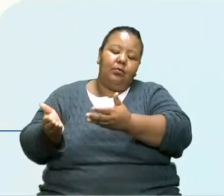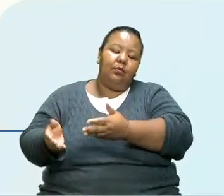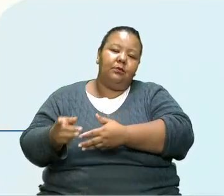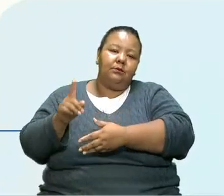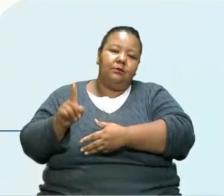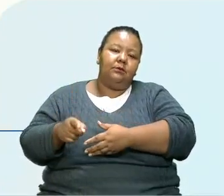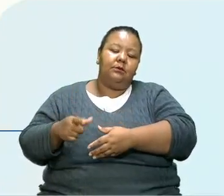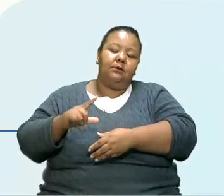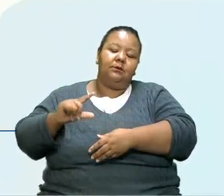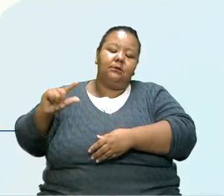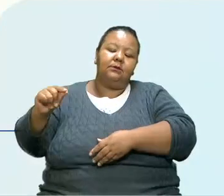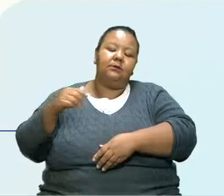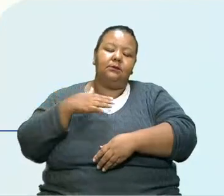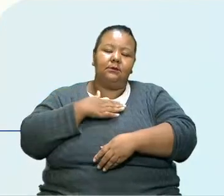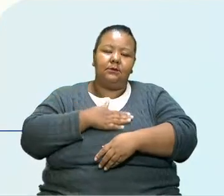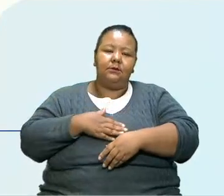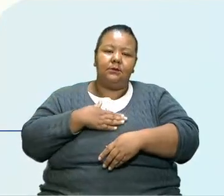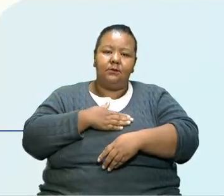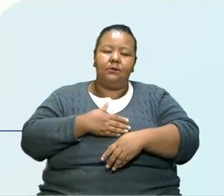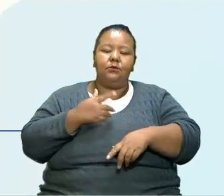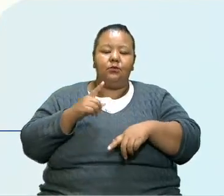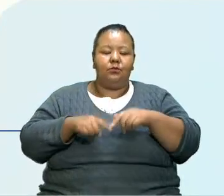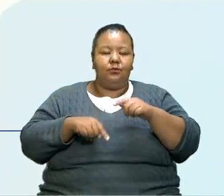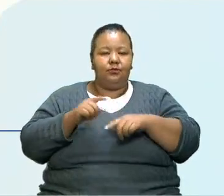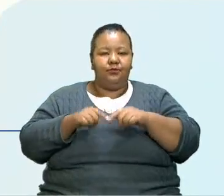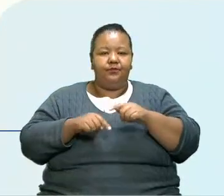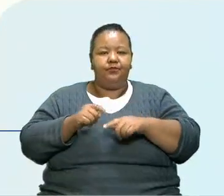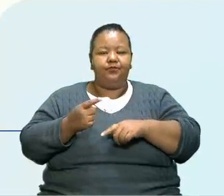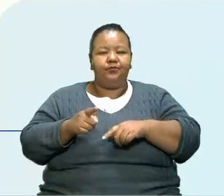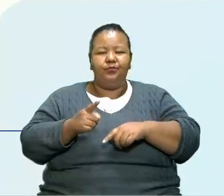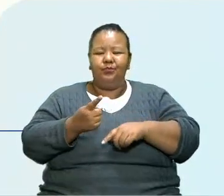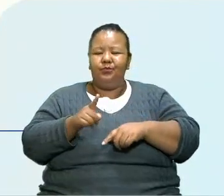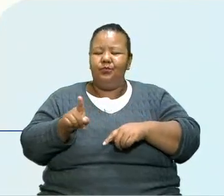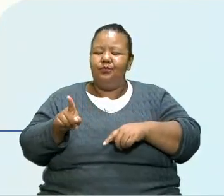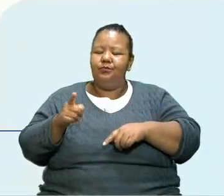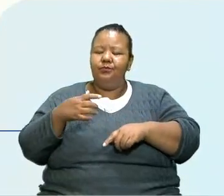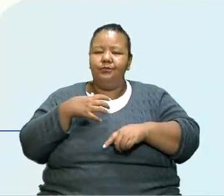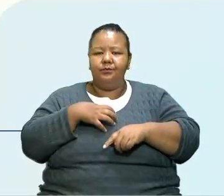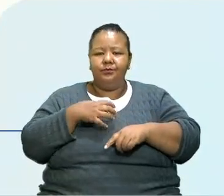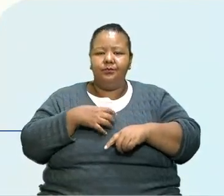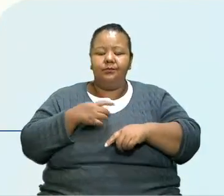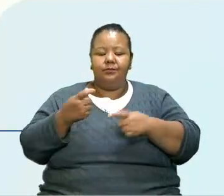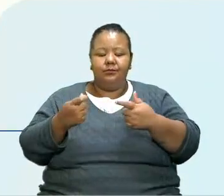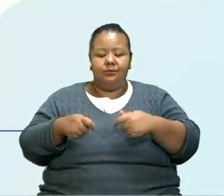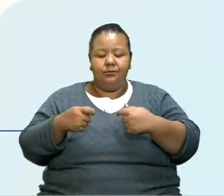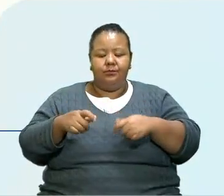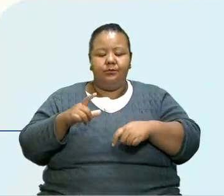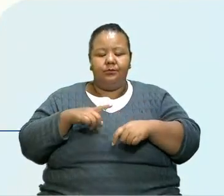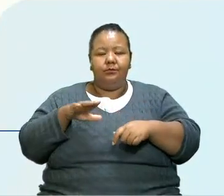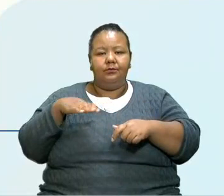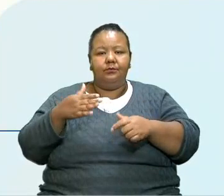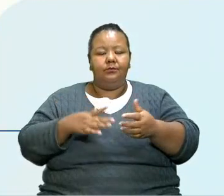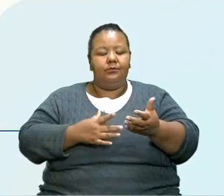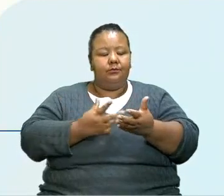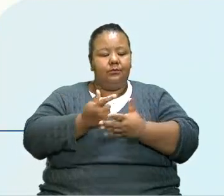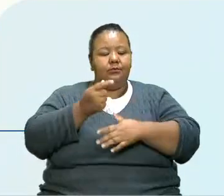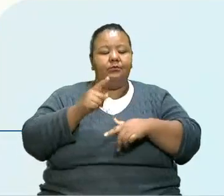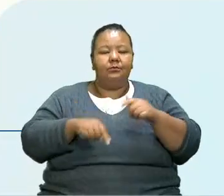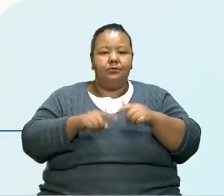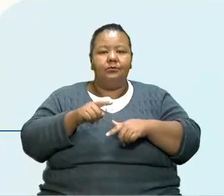ser satisfeito com o produto. O último sentimento que ele tem que ter quando ele adquire um produto é